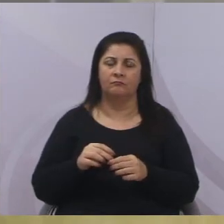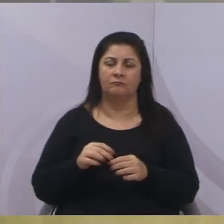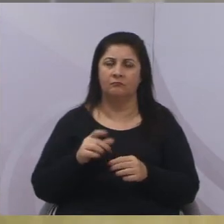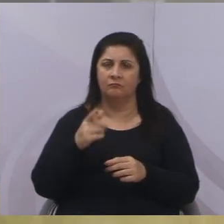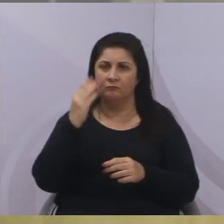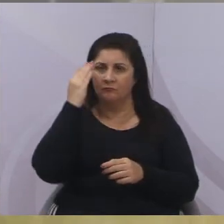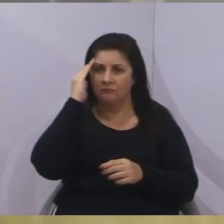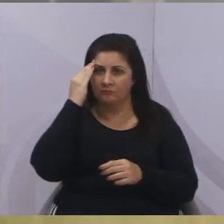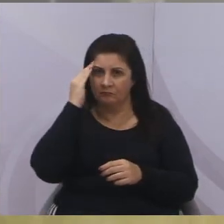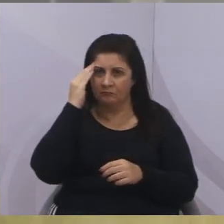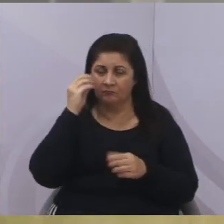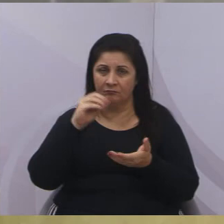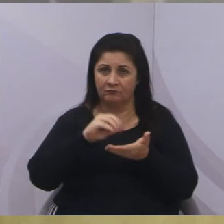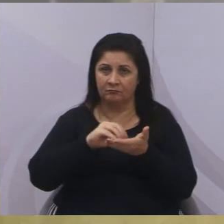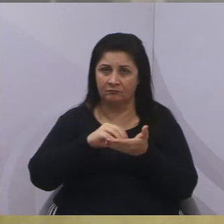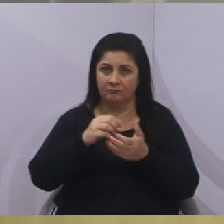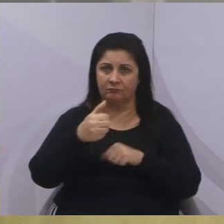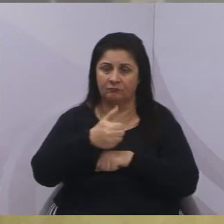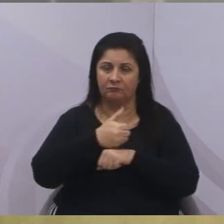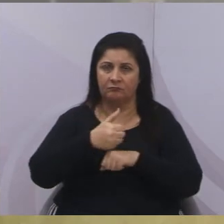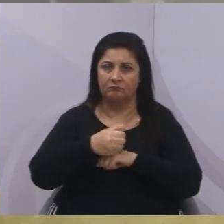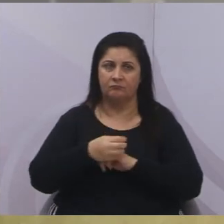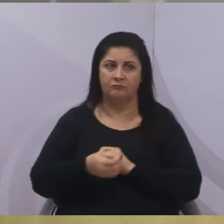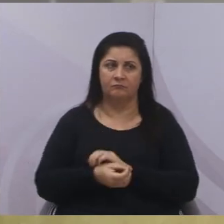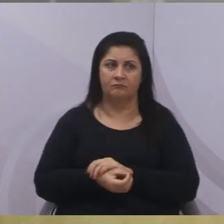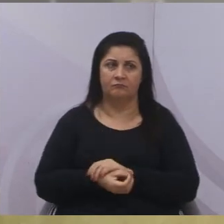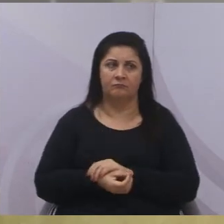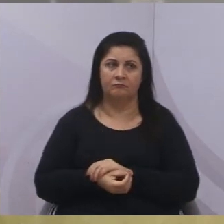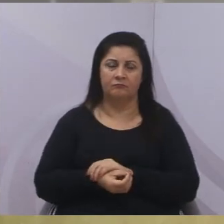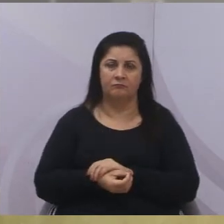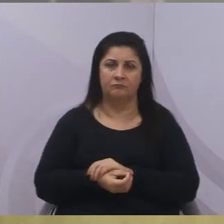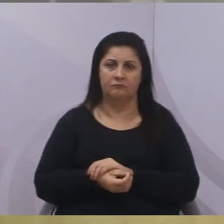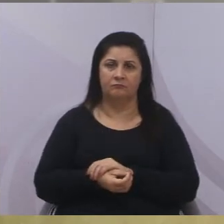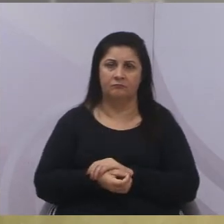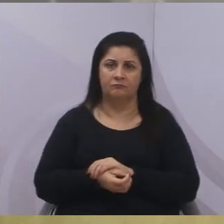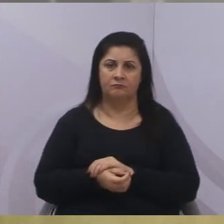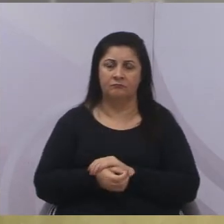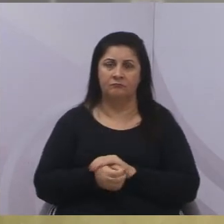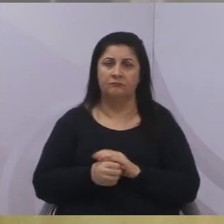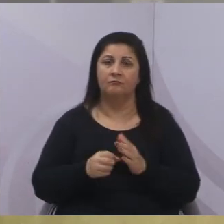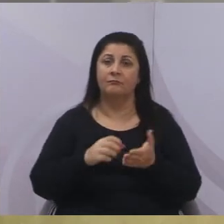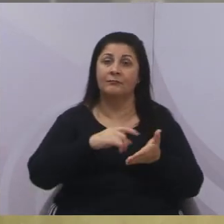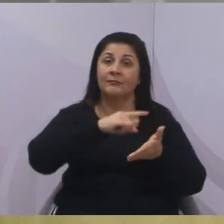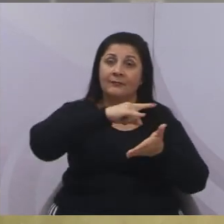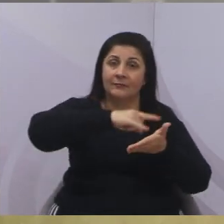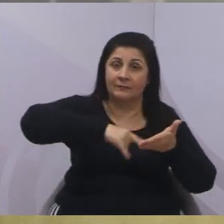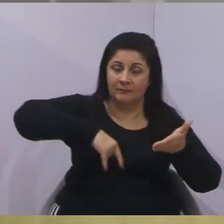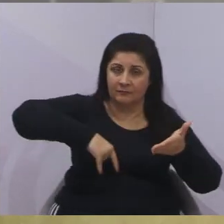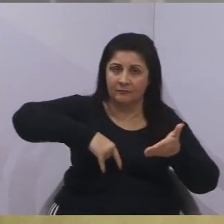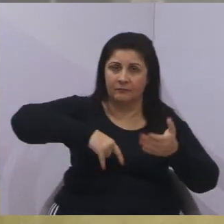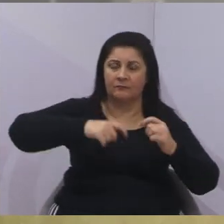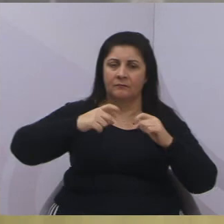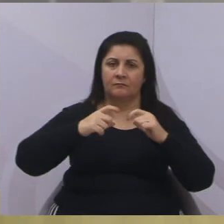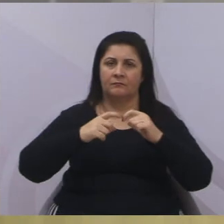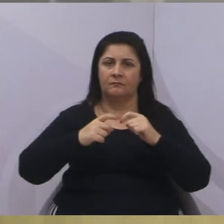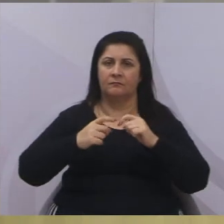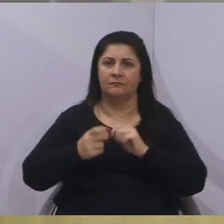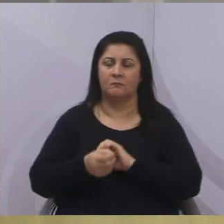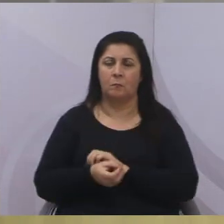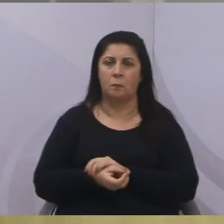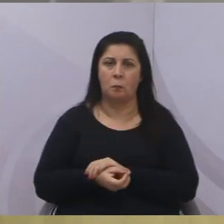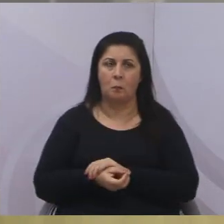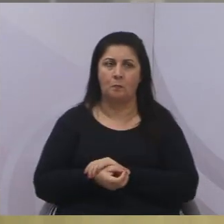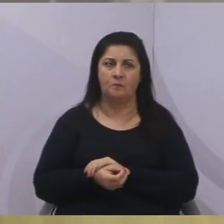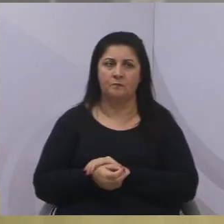o profissional no mercado, nós temos lançado editais de credenciamento. Então, esse edital de